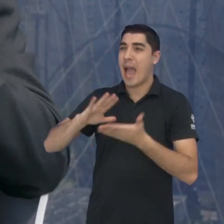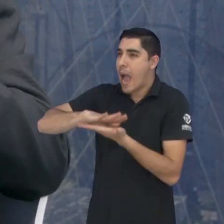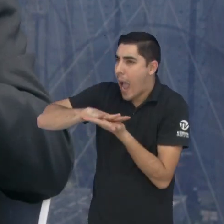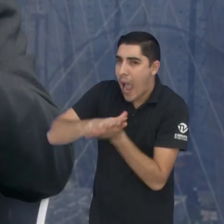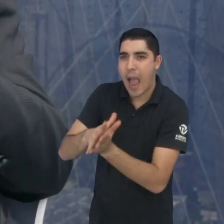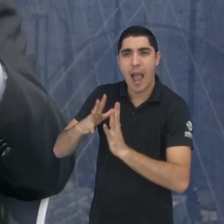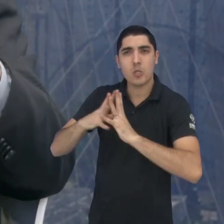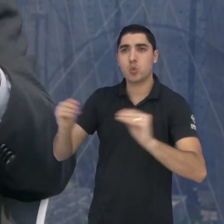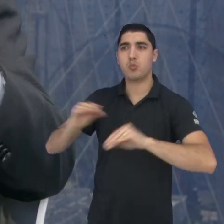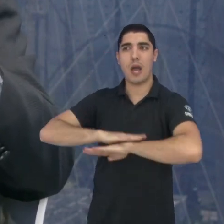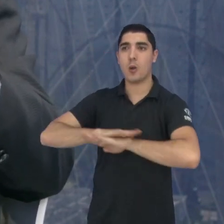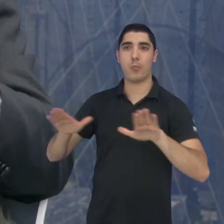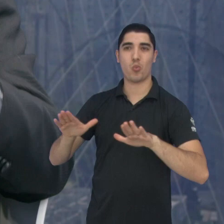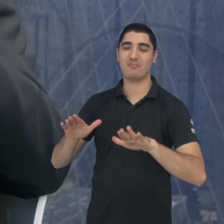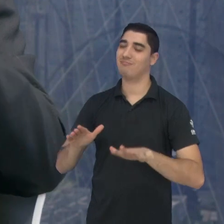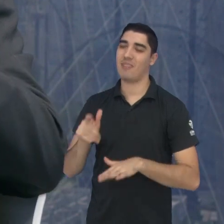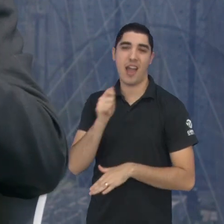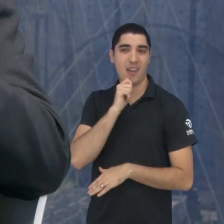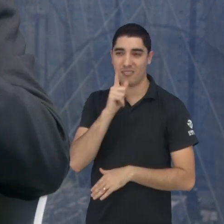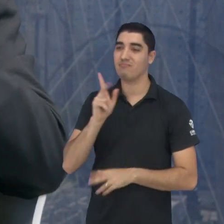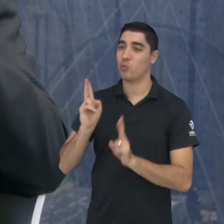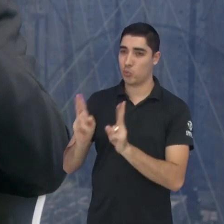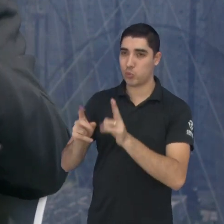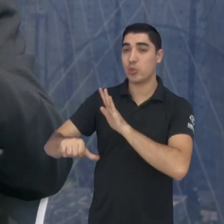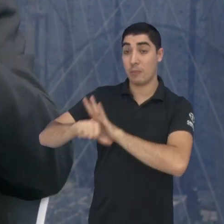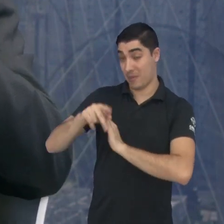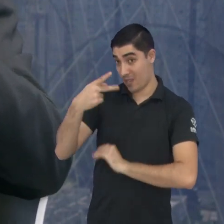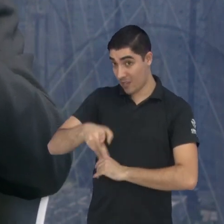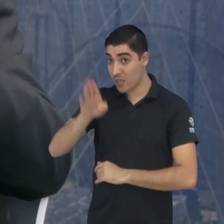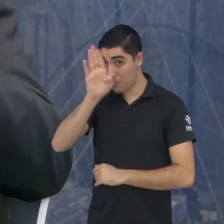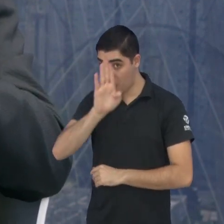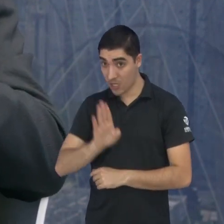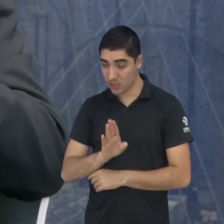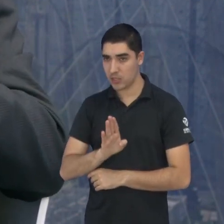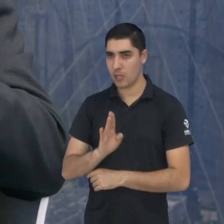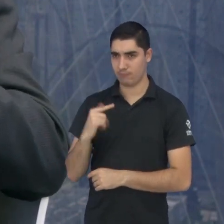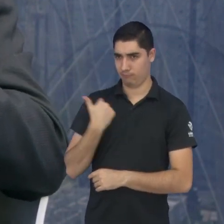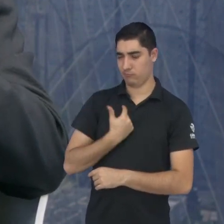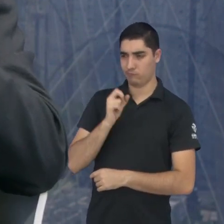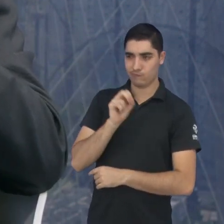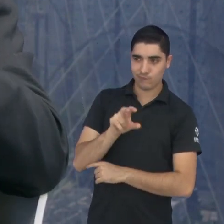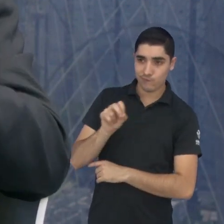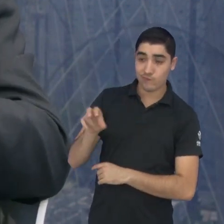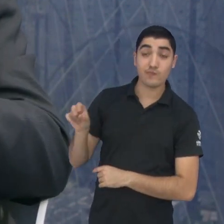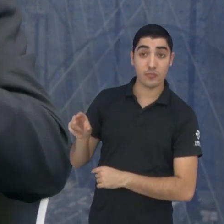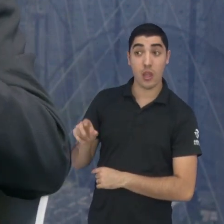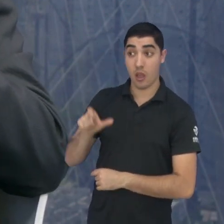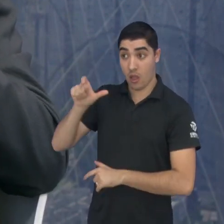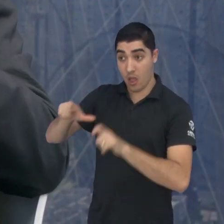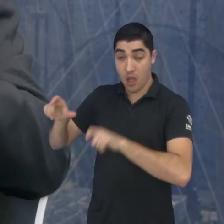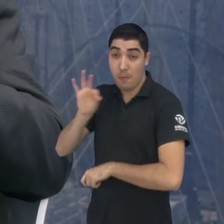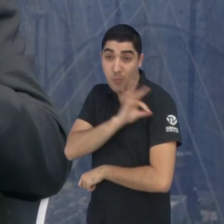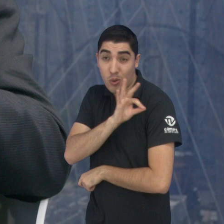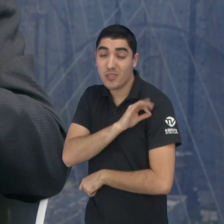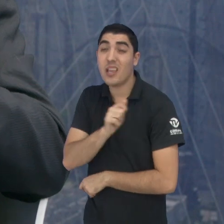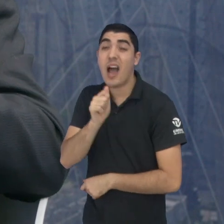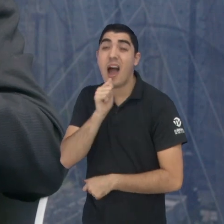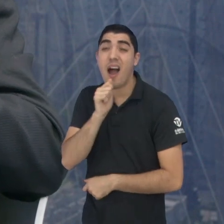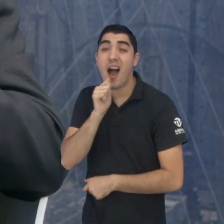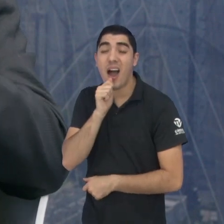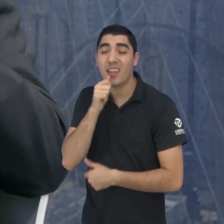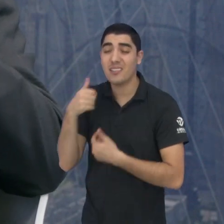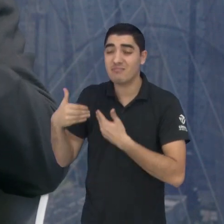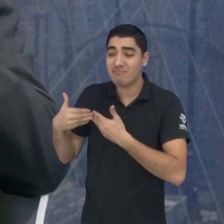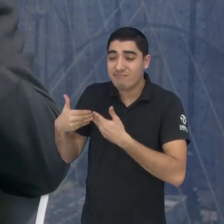a grande parte desses crimes. E aqui no Brasil, como nós estamos percebendo, a polícia ainda está engatinhando nesse